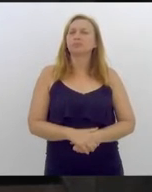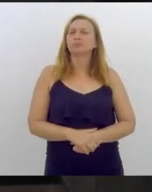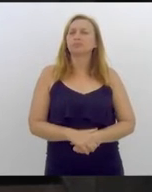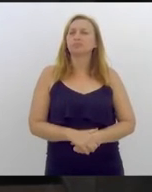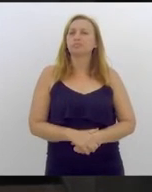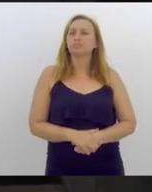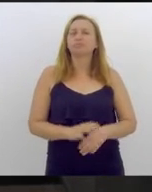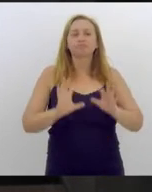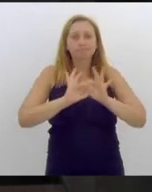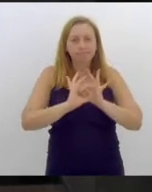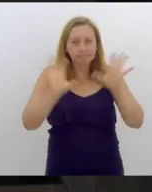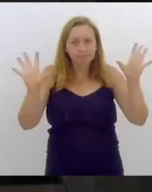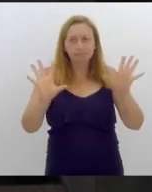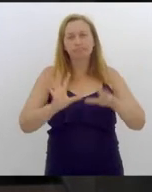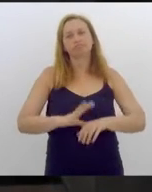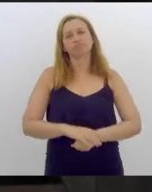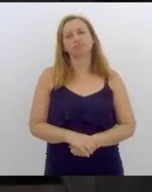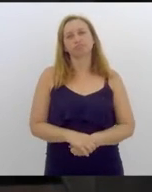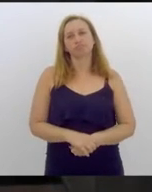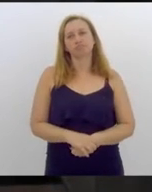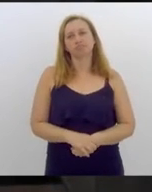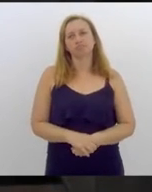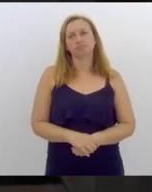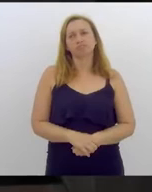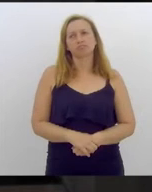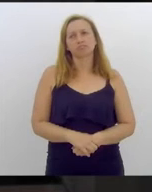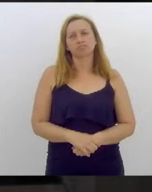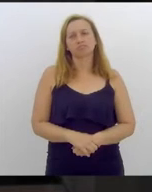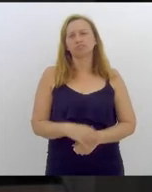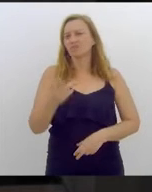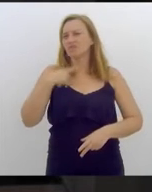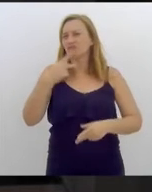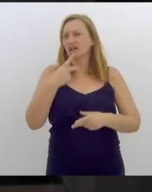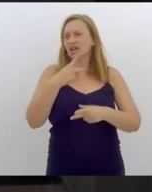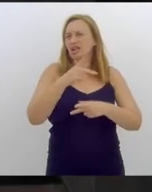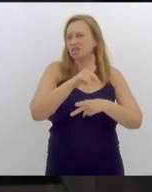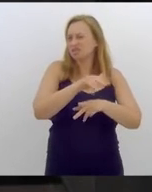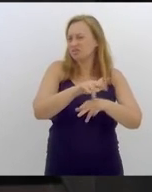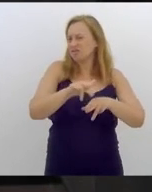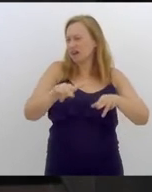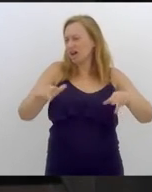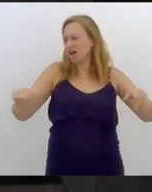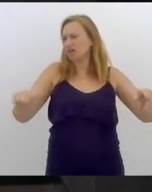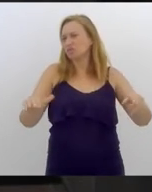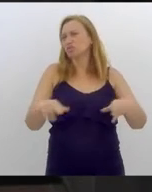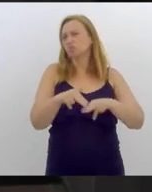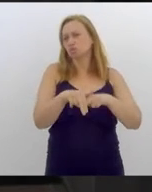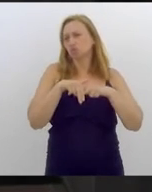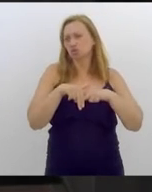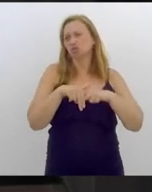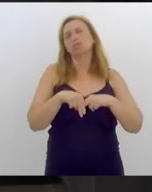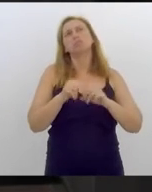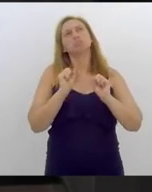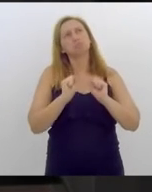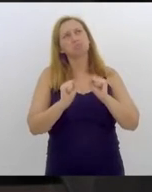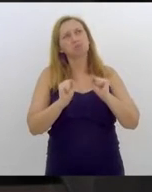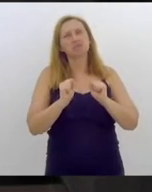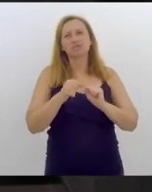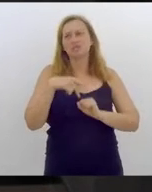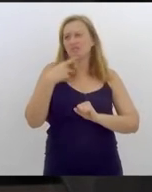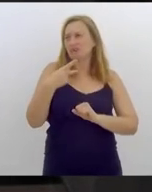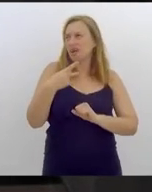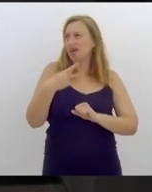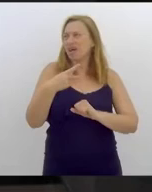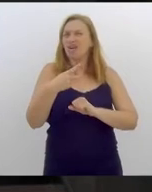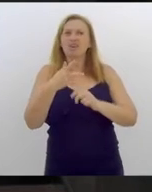da democracia e falei diversos motivos e disse que poderia falar